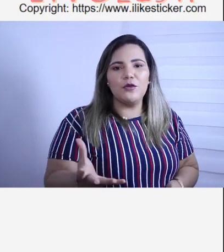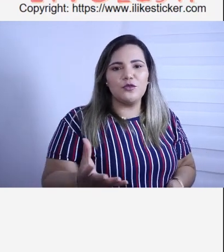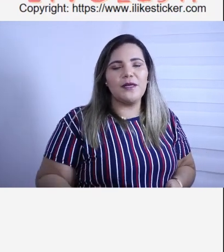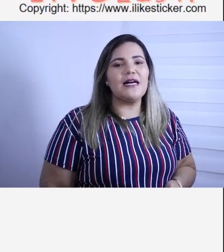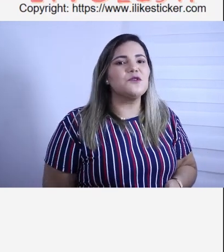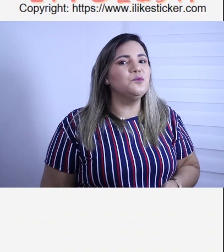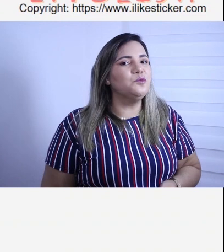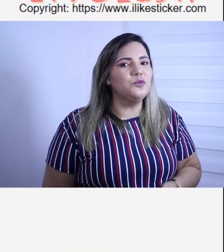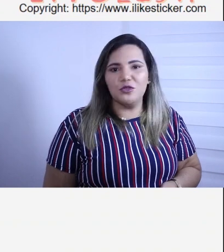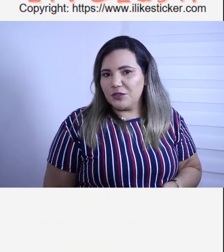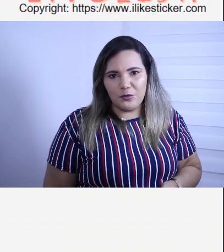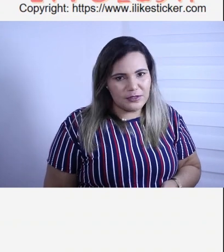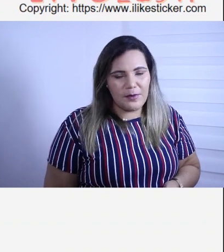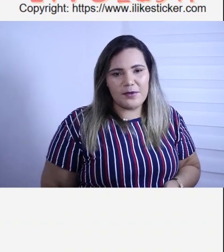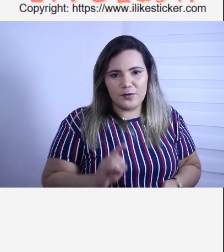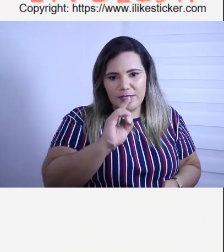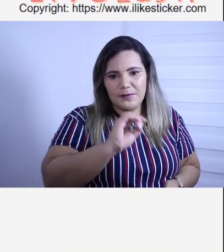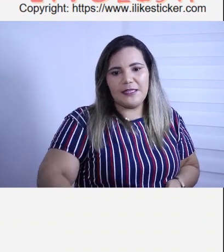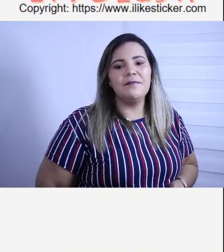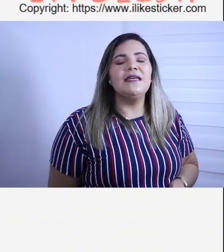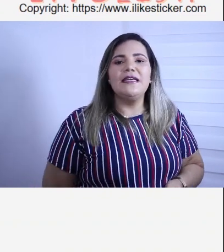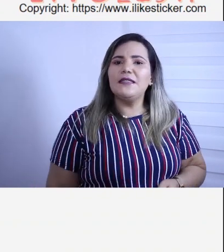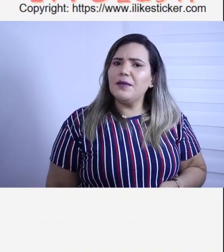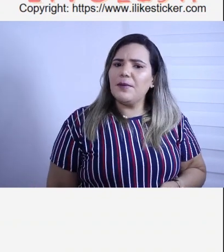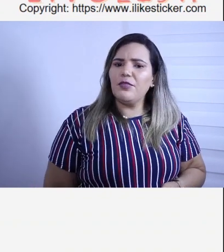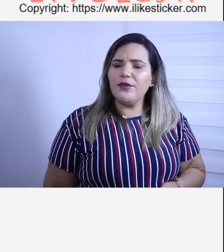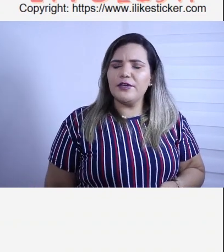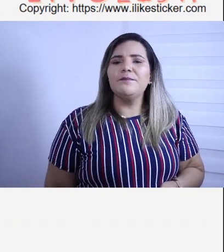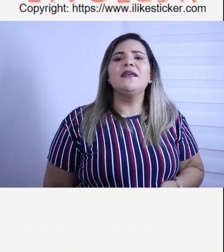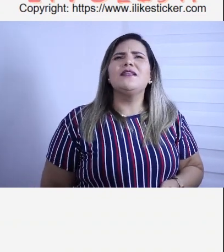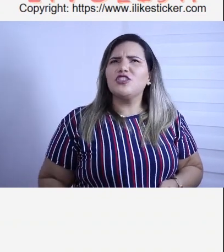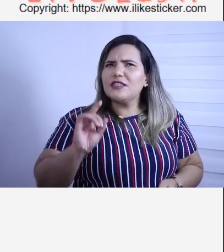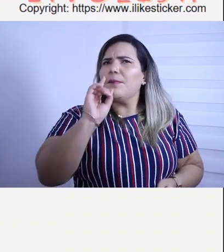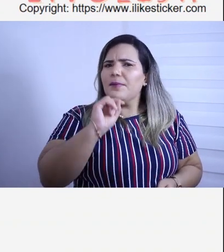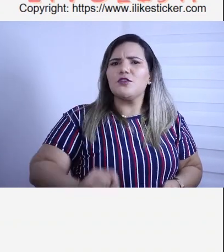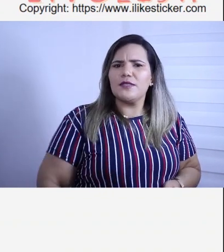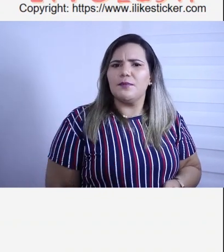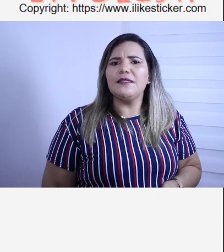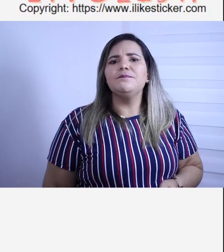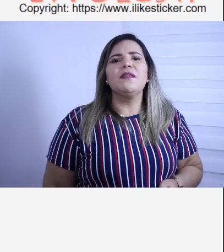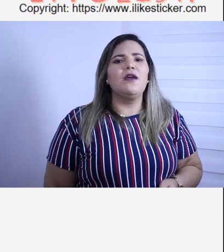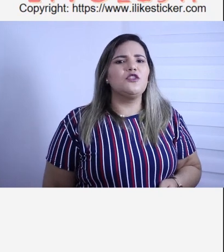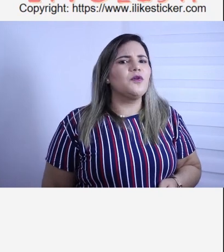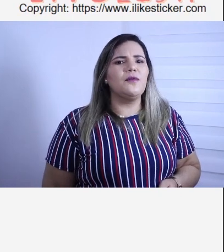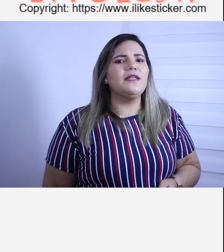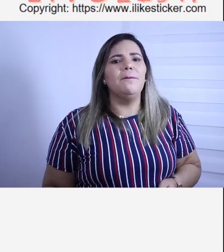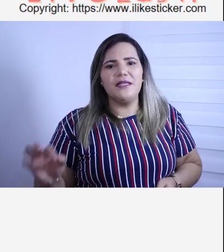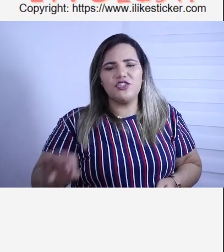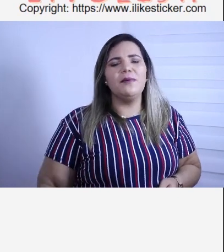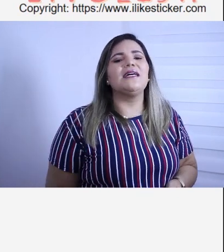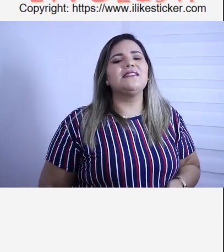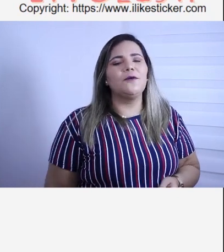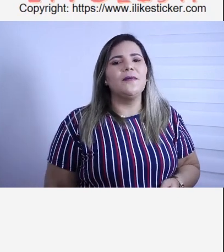que é o maluco no pedaço muito boa também passou no sbt e do big bang ter eu acho que também passou no sbt é de